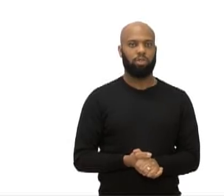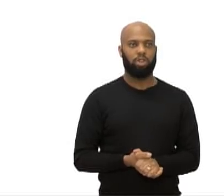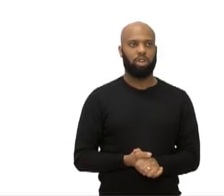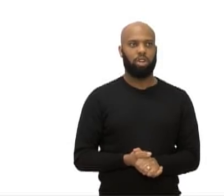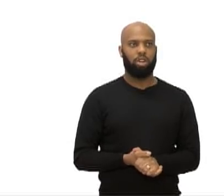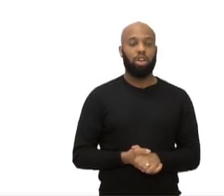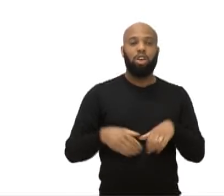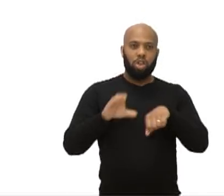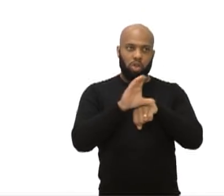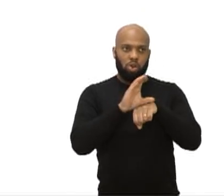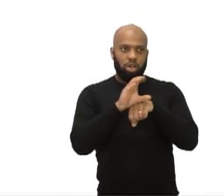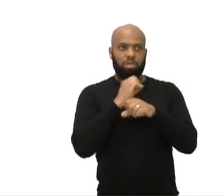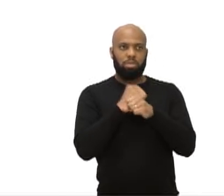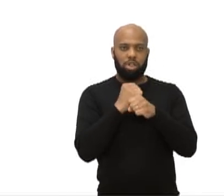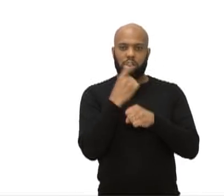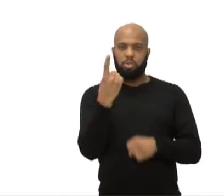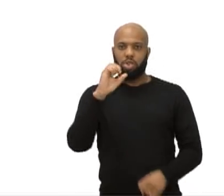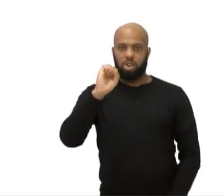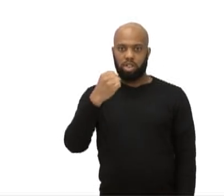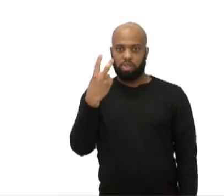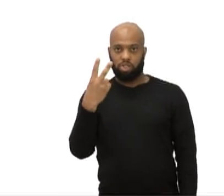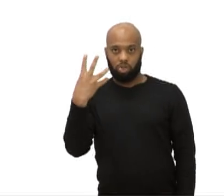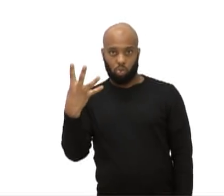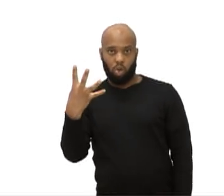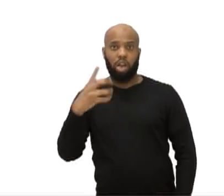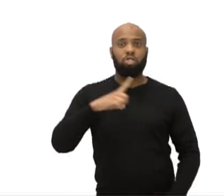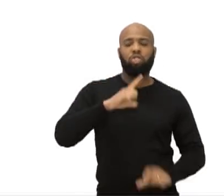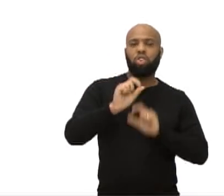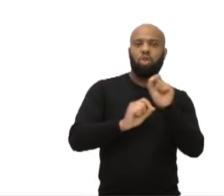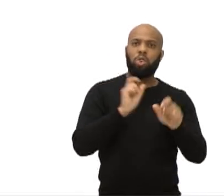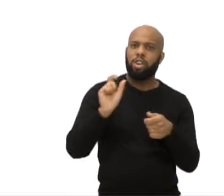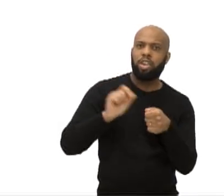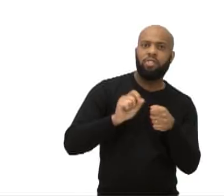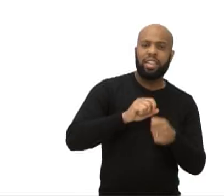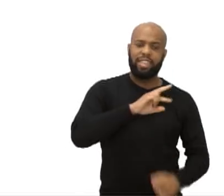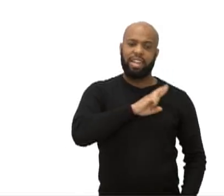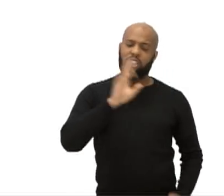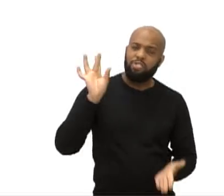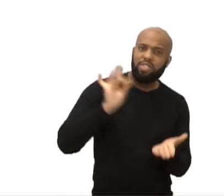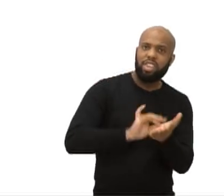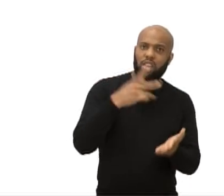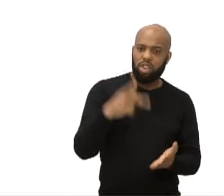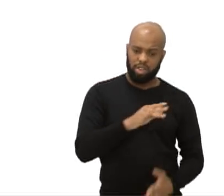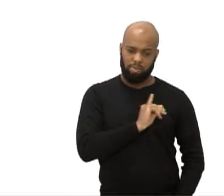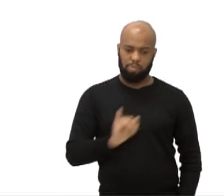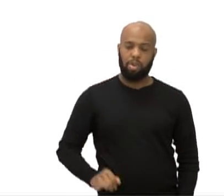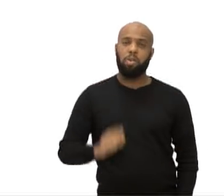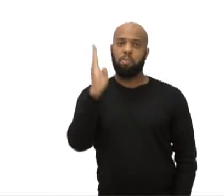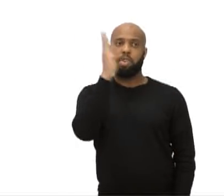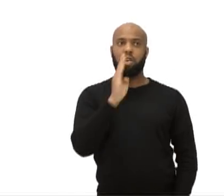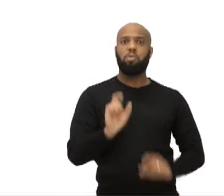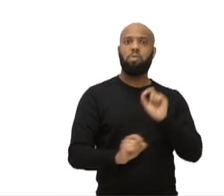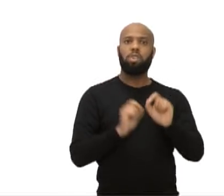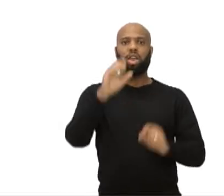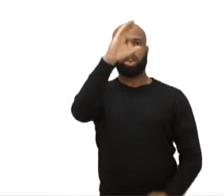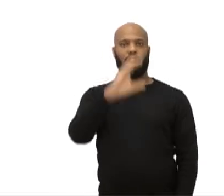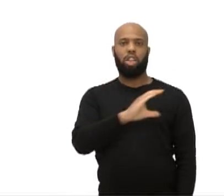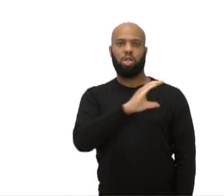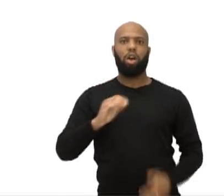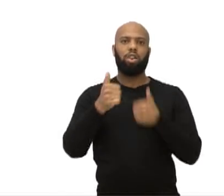A Constituição de 1824 estabeleceu que a religião oficial do Império Brasileiro era o